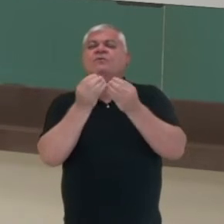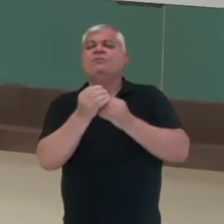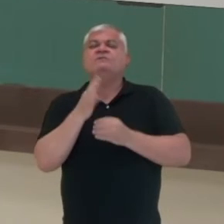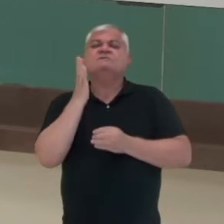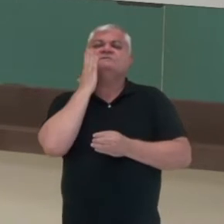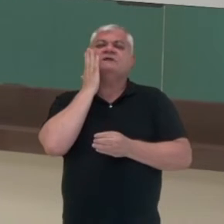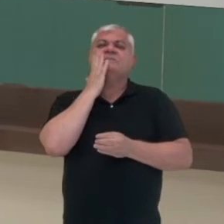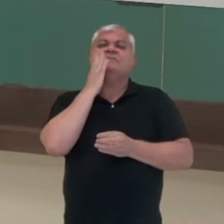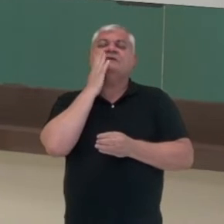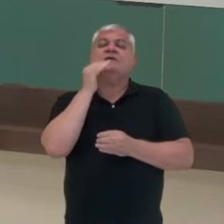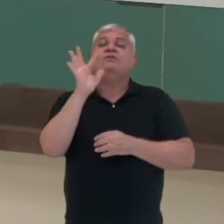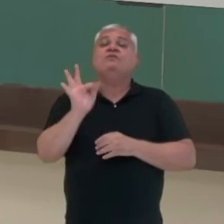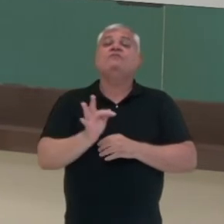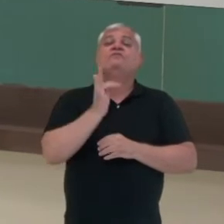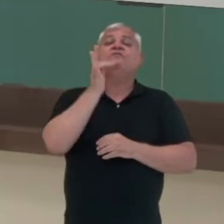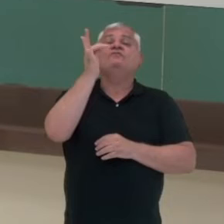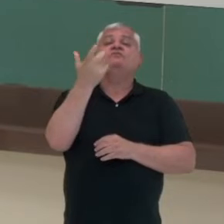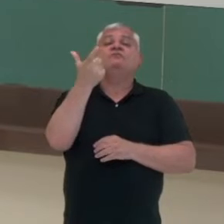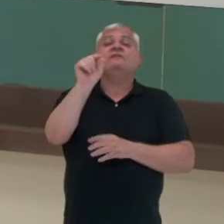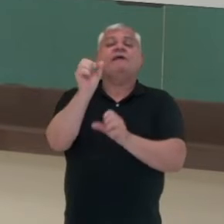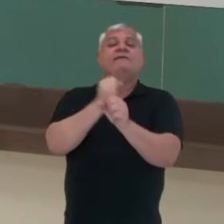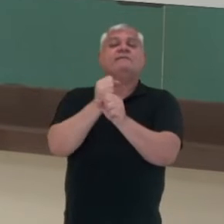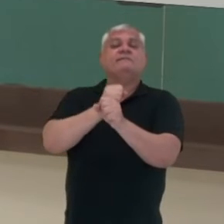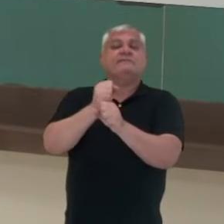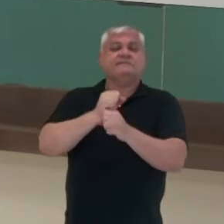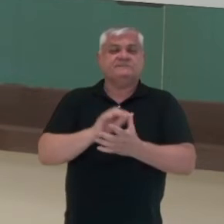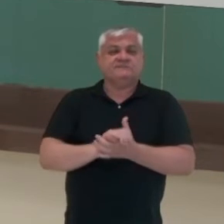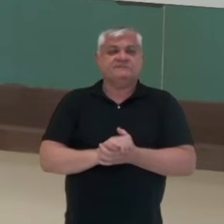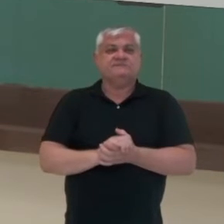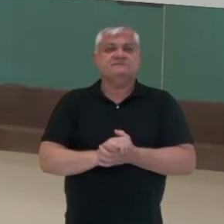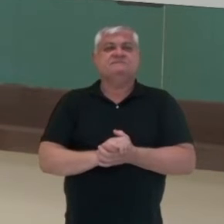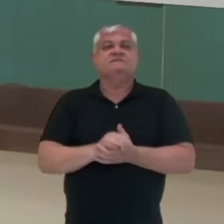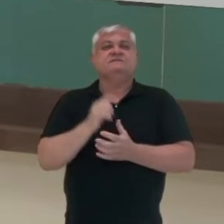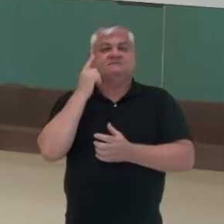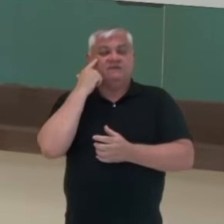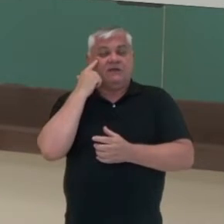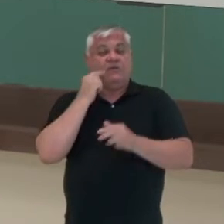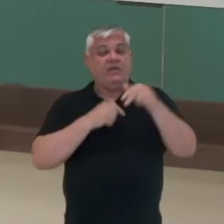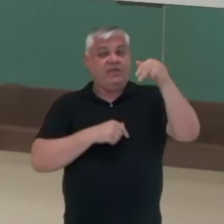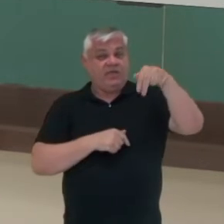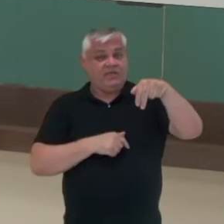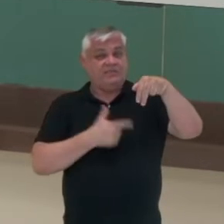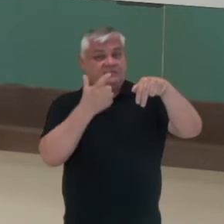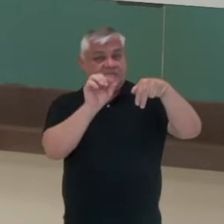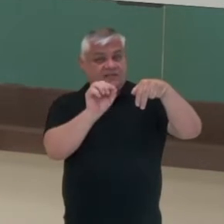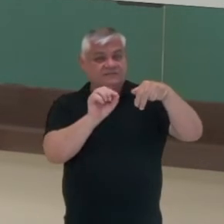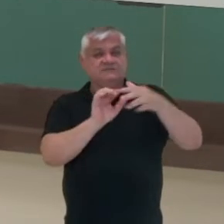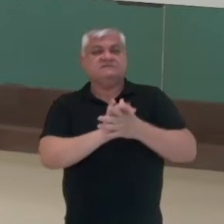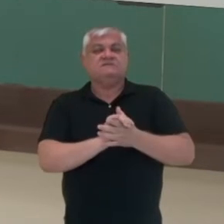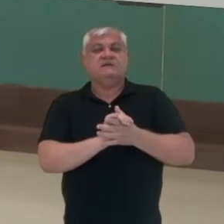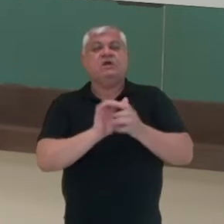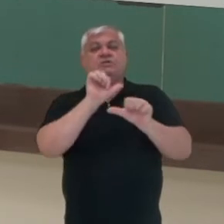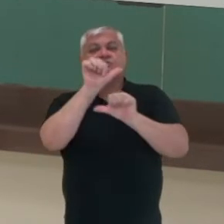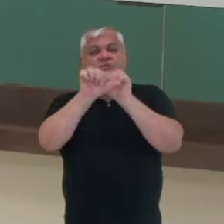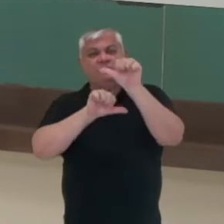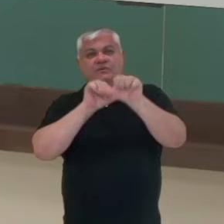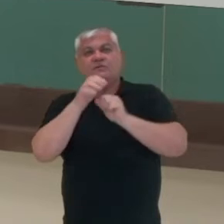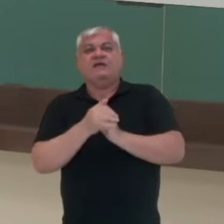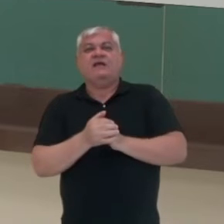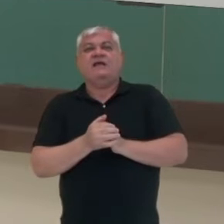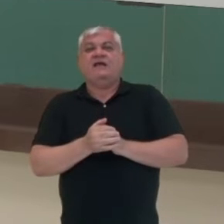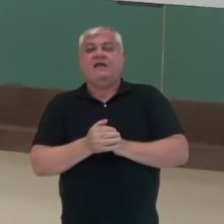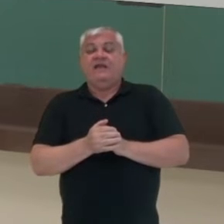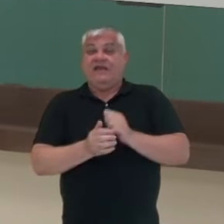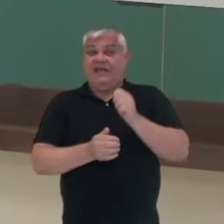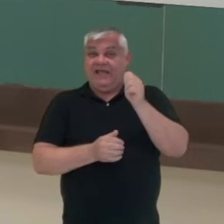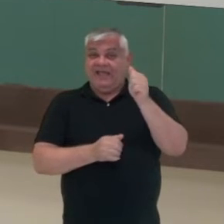saber qual será a população daqui a 10 anos. Então, eu estou considerando que o nosso n é 10. Substituindo na fórmula,